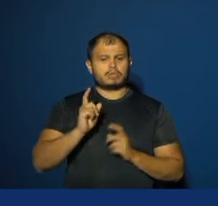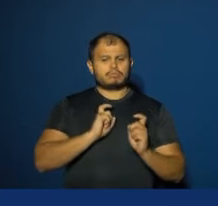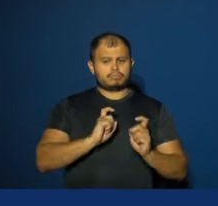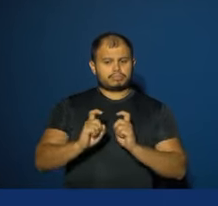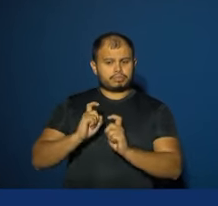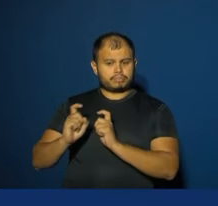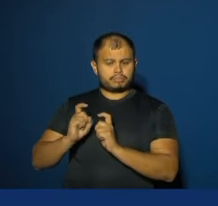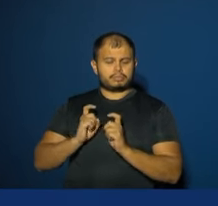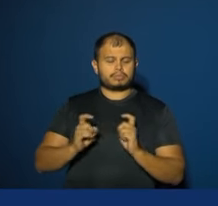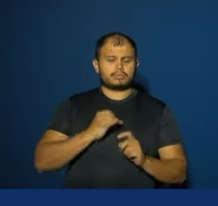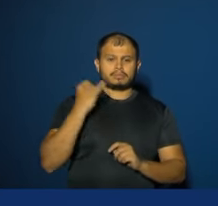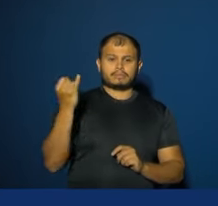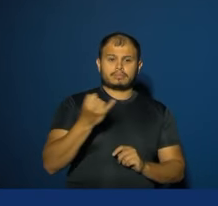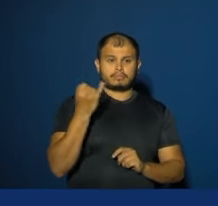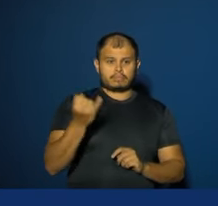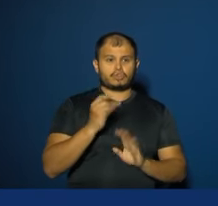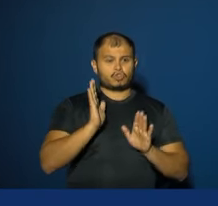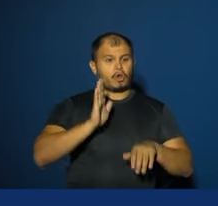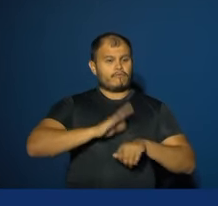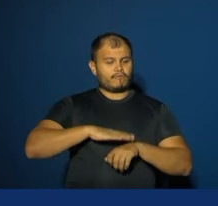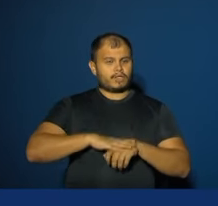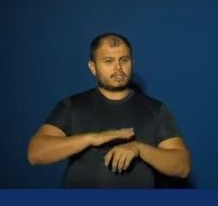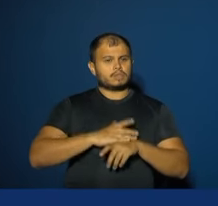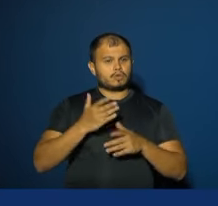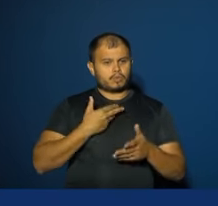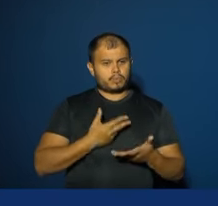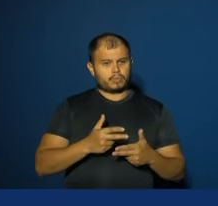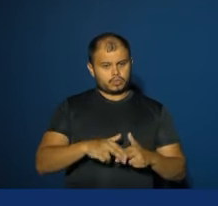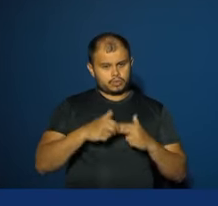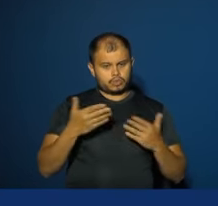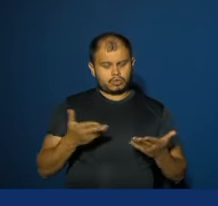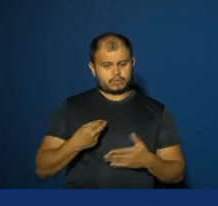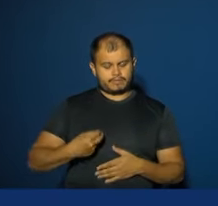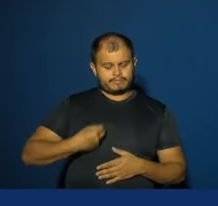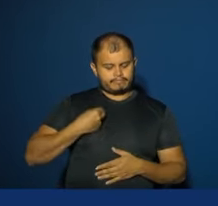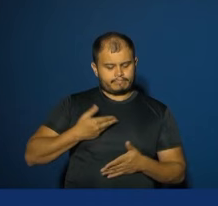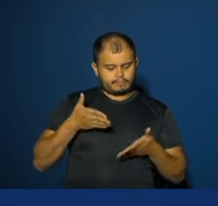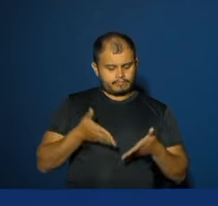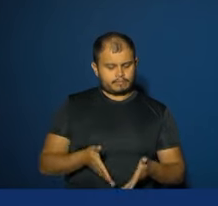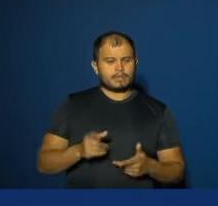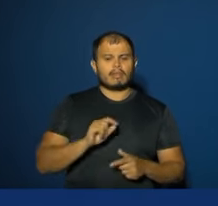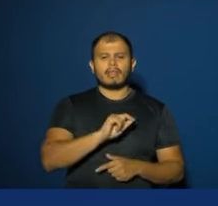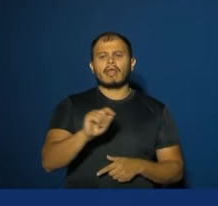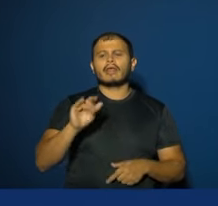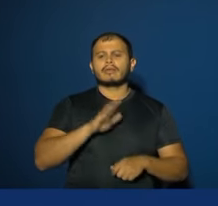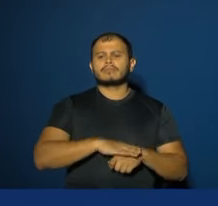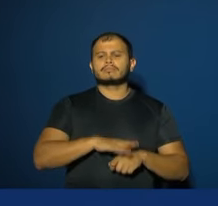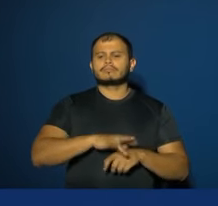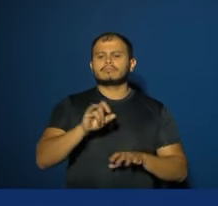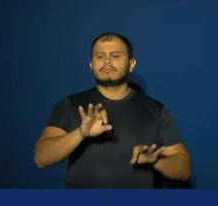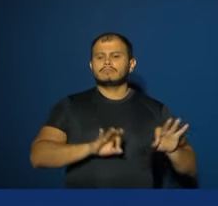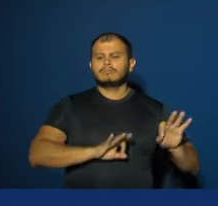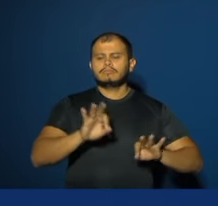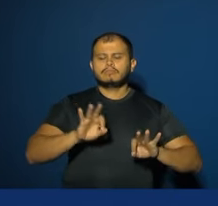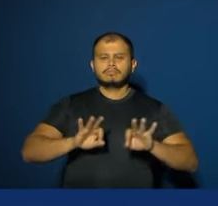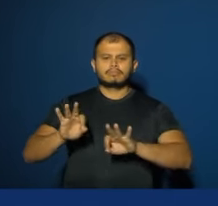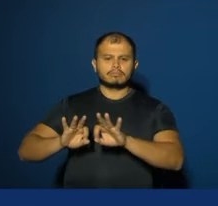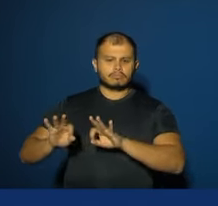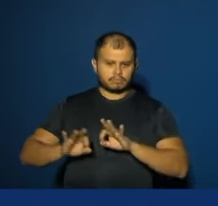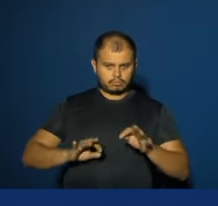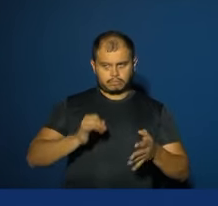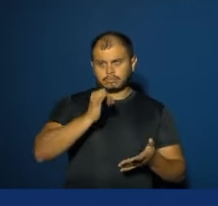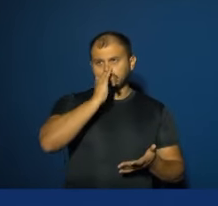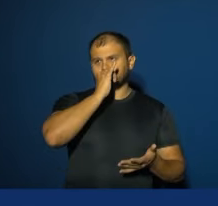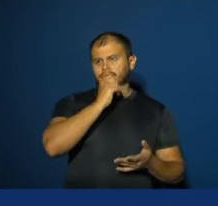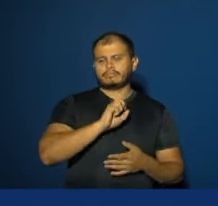algumas dessas e tô aqui hoje porque eu queria colocar o seguinte quem é que vai organizar a vinda de recursos por